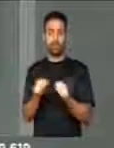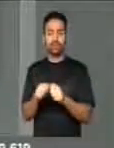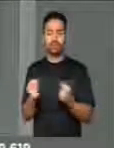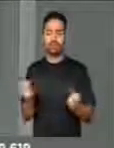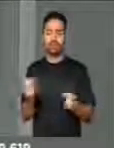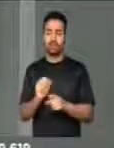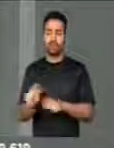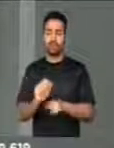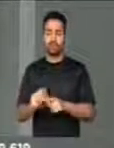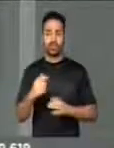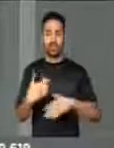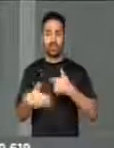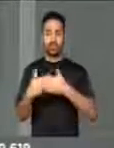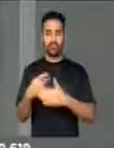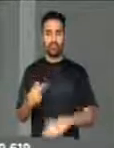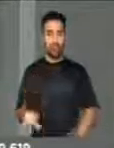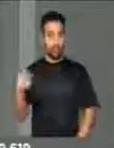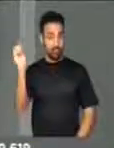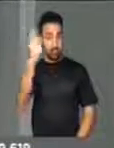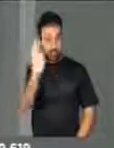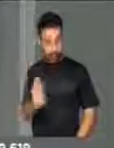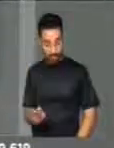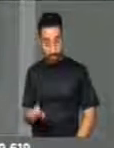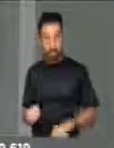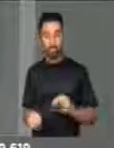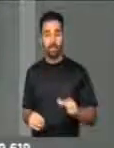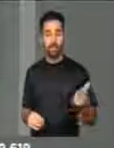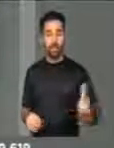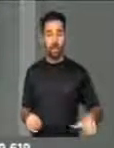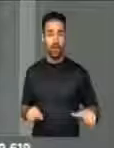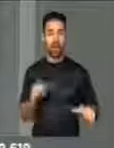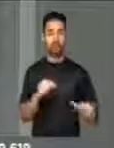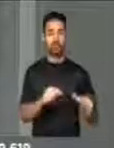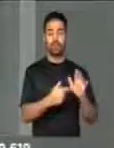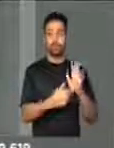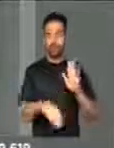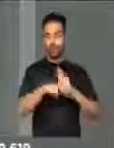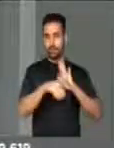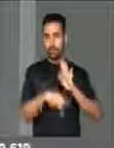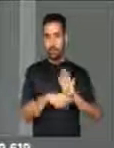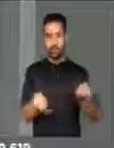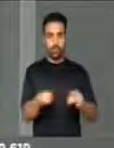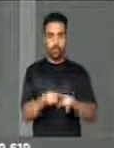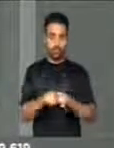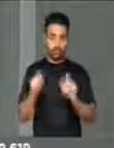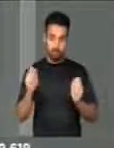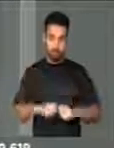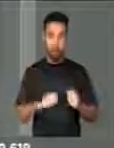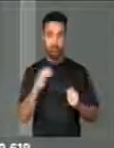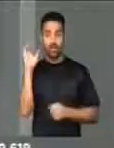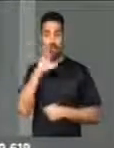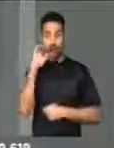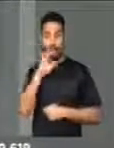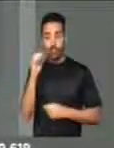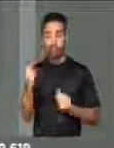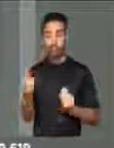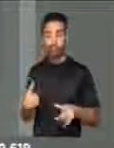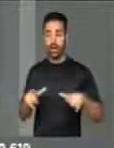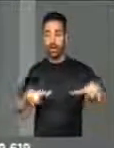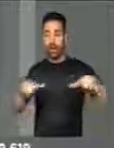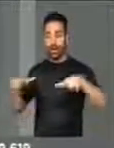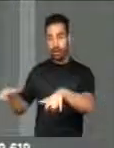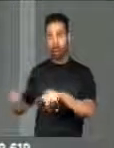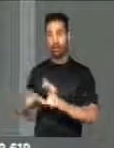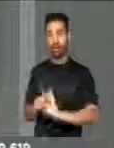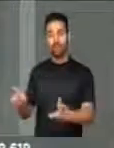o desenvolvimento nacional. E mais, a MP também pode acelerar a concessão de licenças para